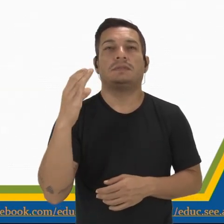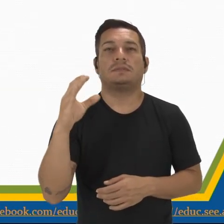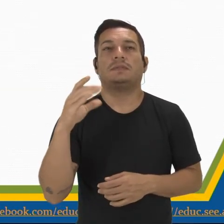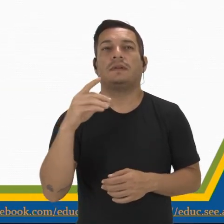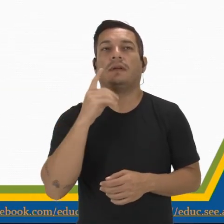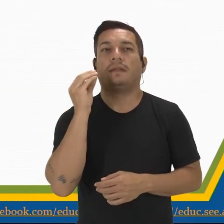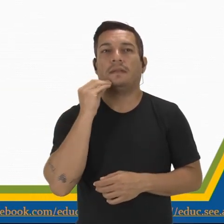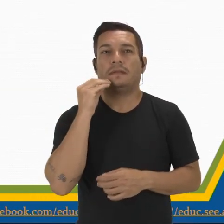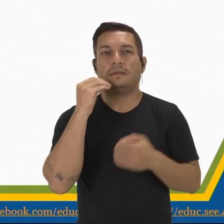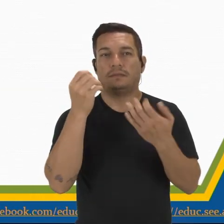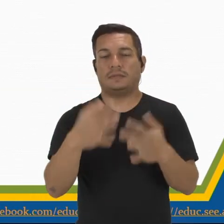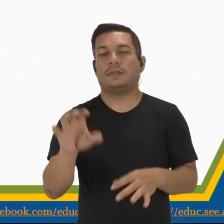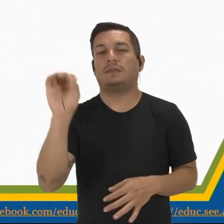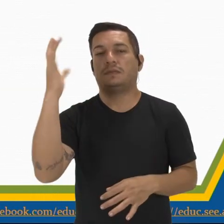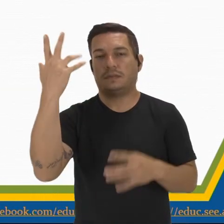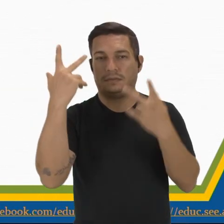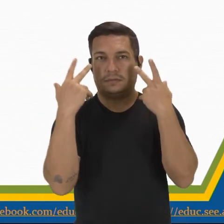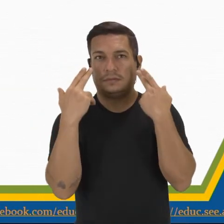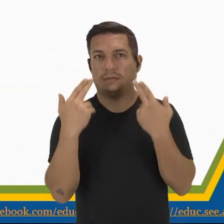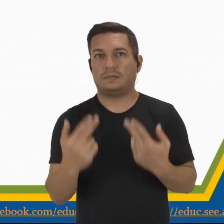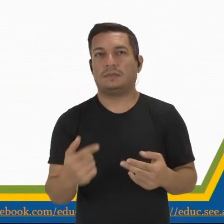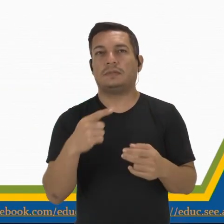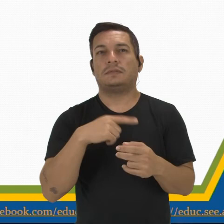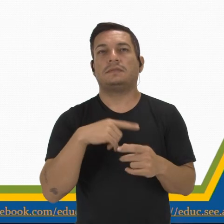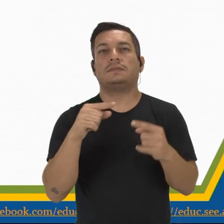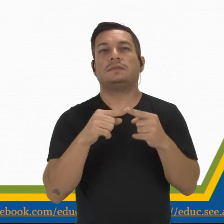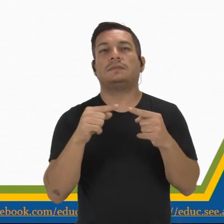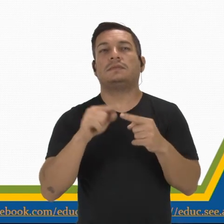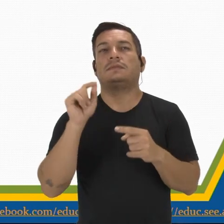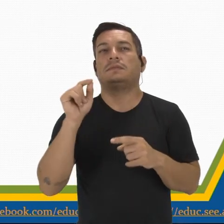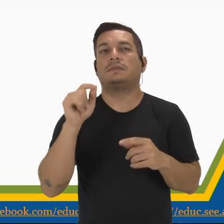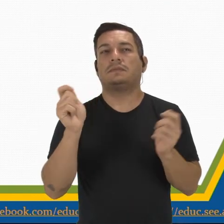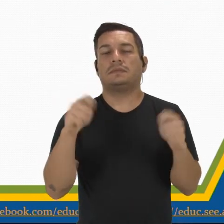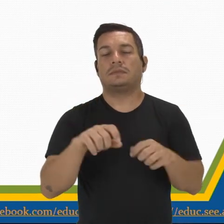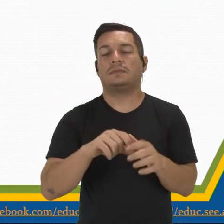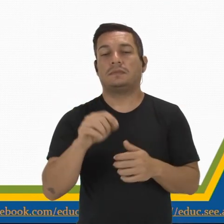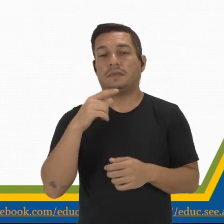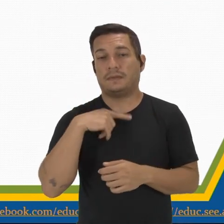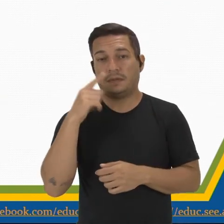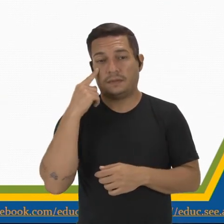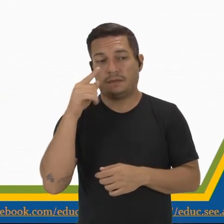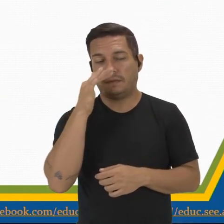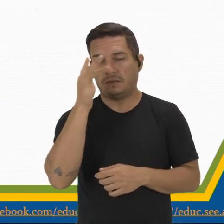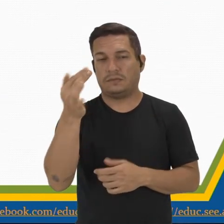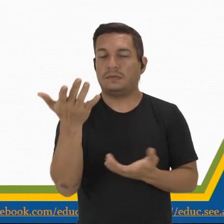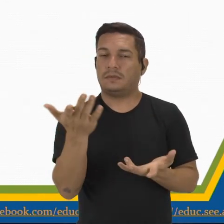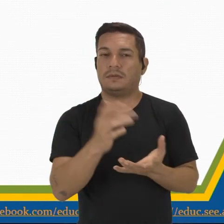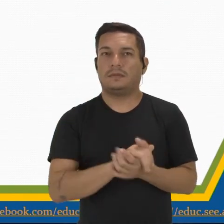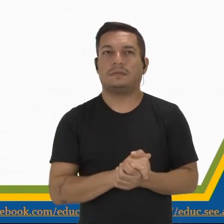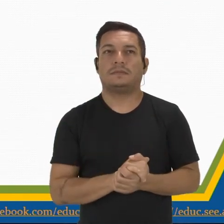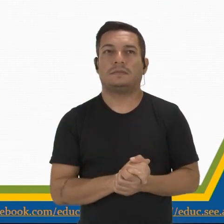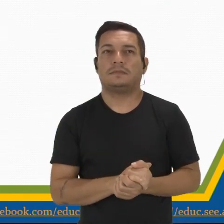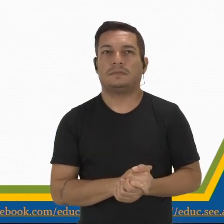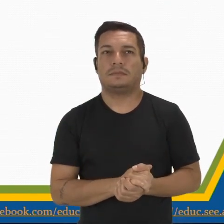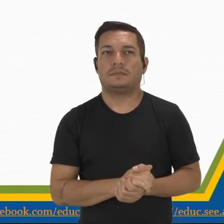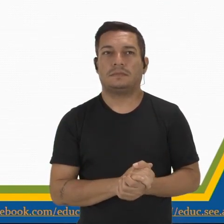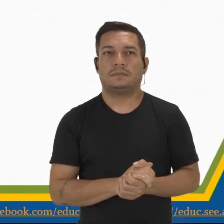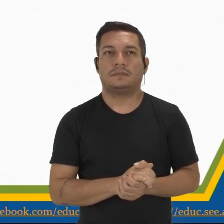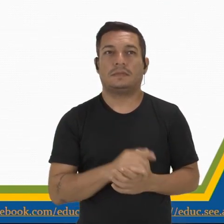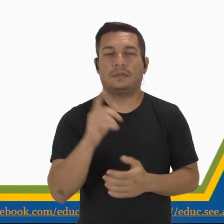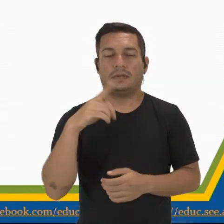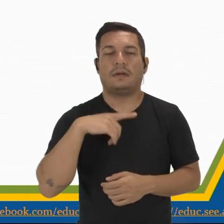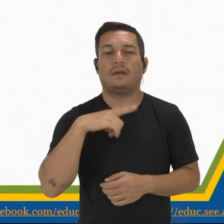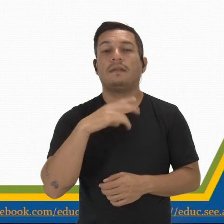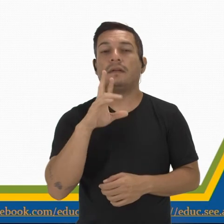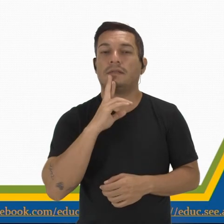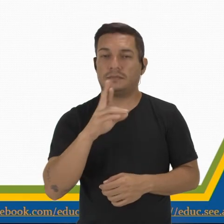D. Uma ideia apoiada no conhecimento científico que tenta explicar fenômenos naturais relacionados, permitindo fazer previsões